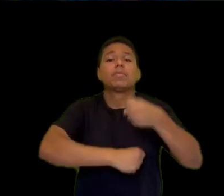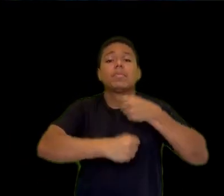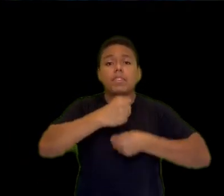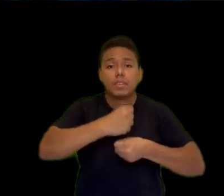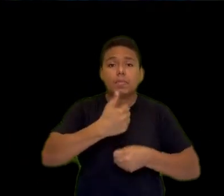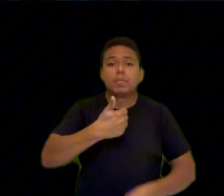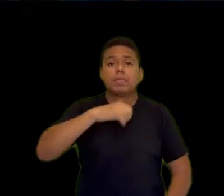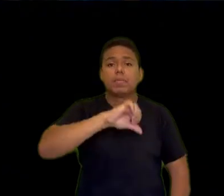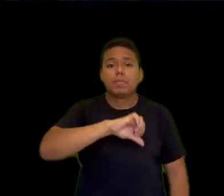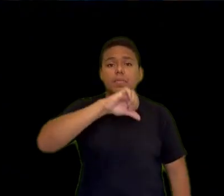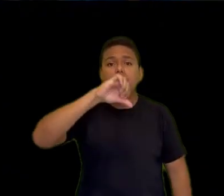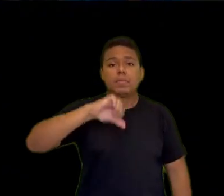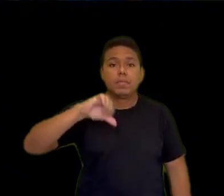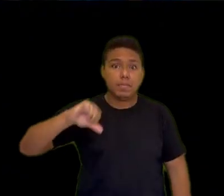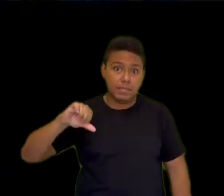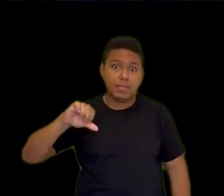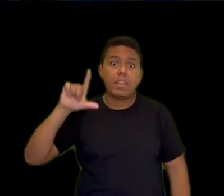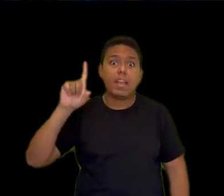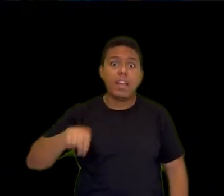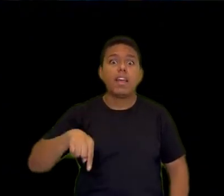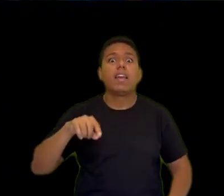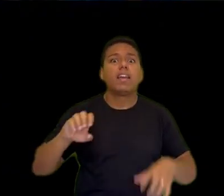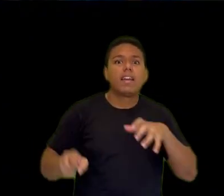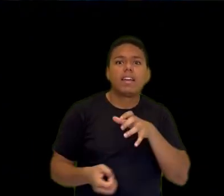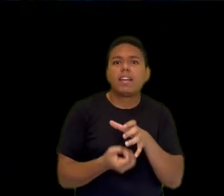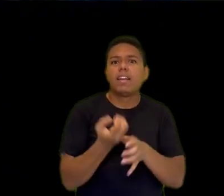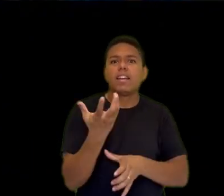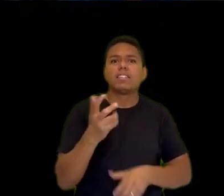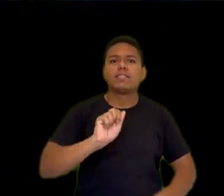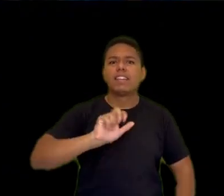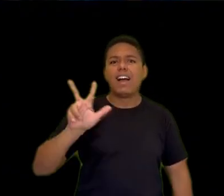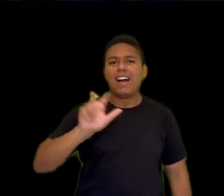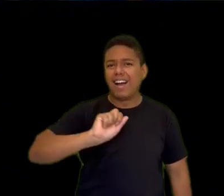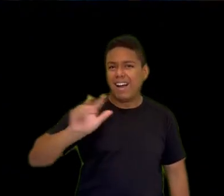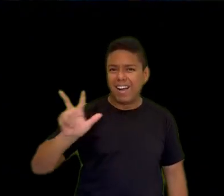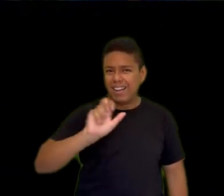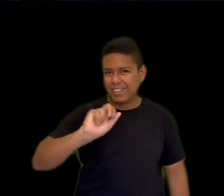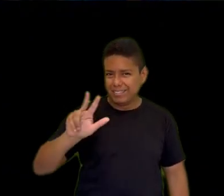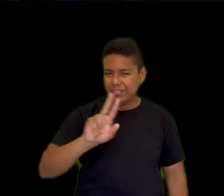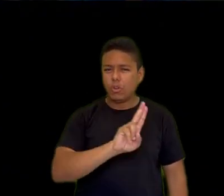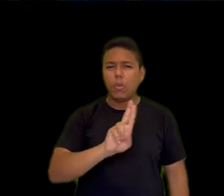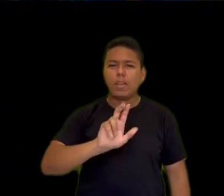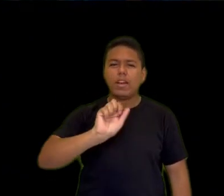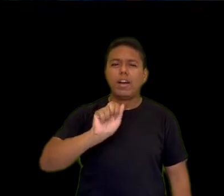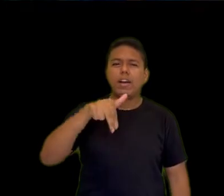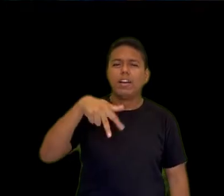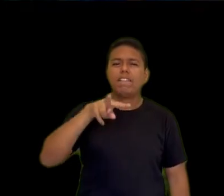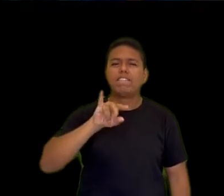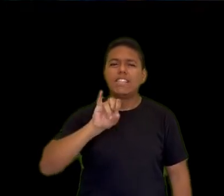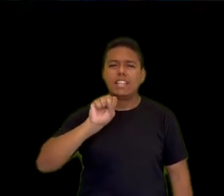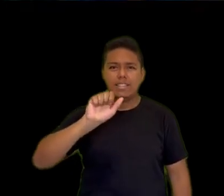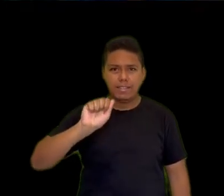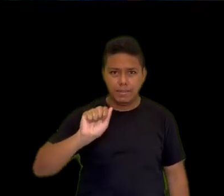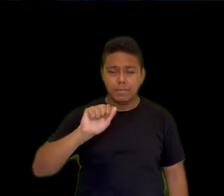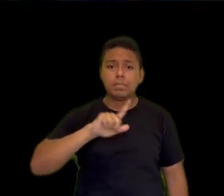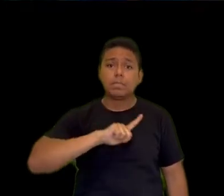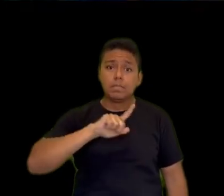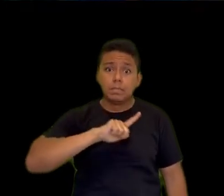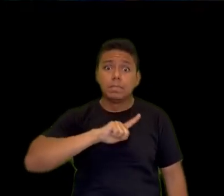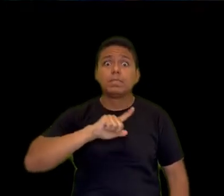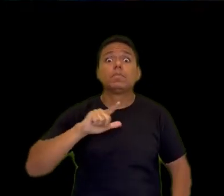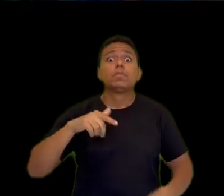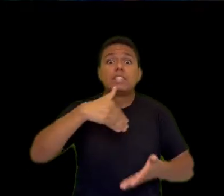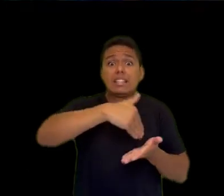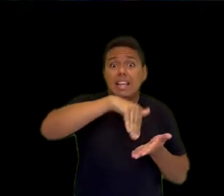de Vigilância Sanitária, onde a Secretaria Nacional de Vigilância Sanitária, que antes estava no Ministério da Saúde, passa